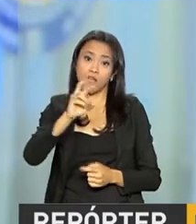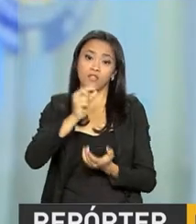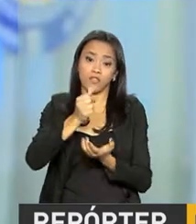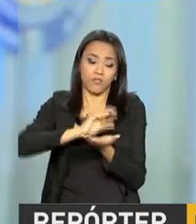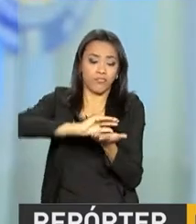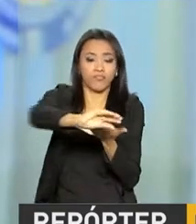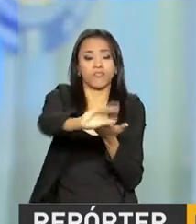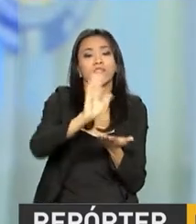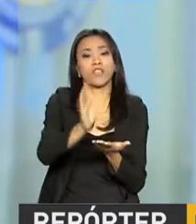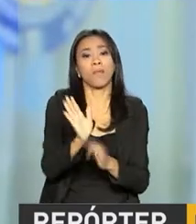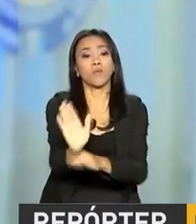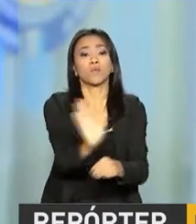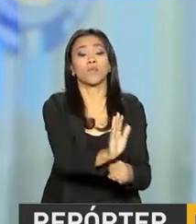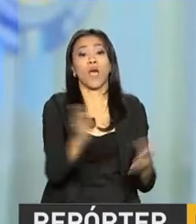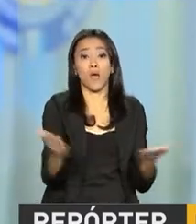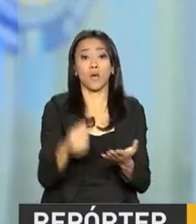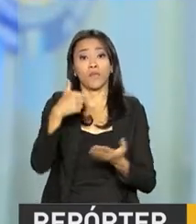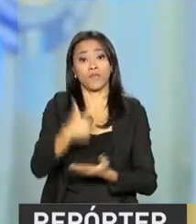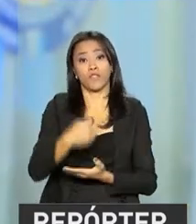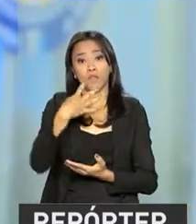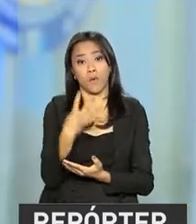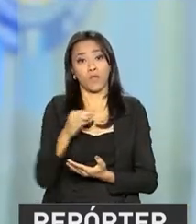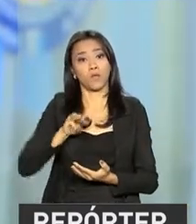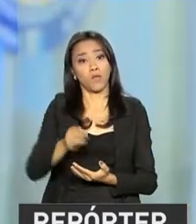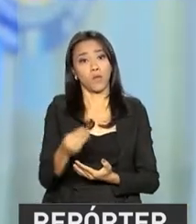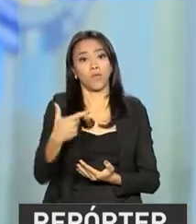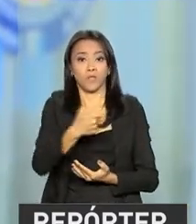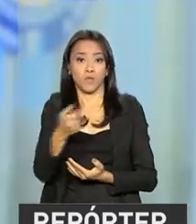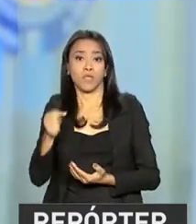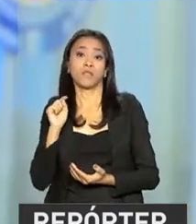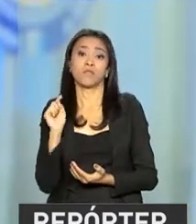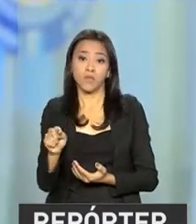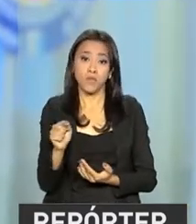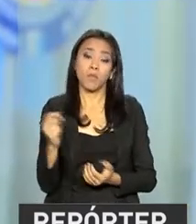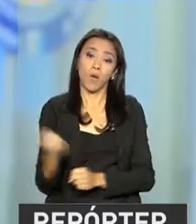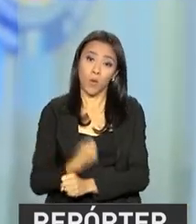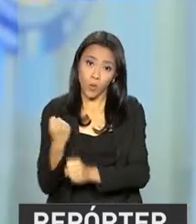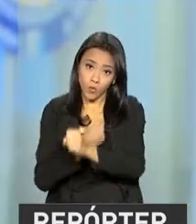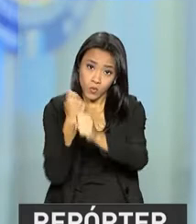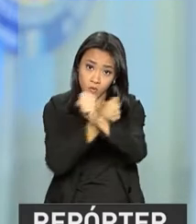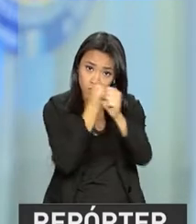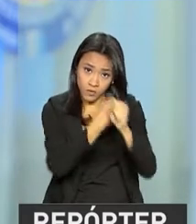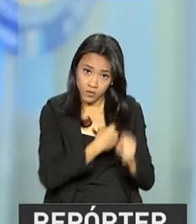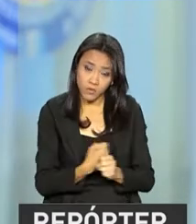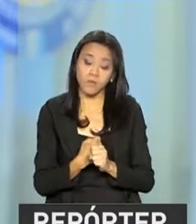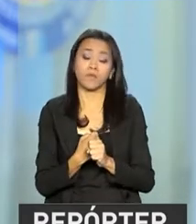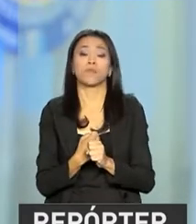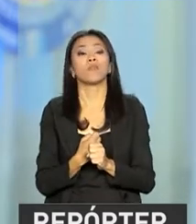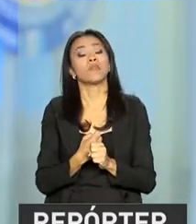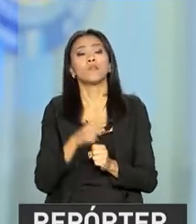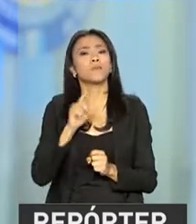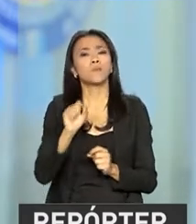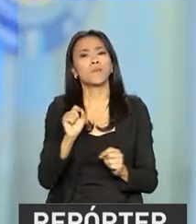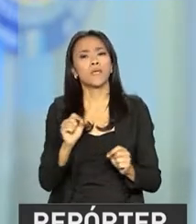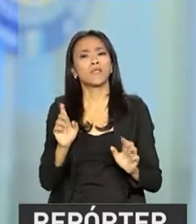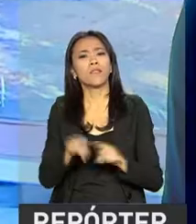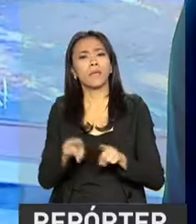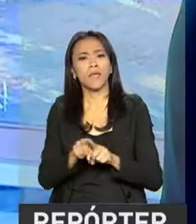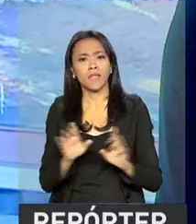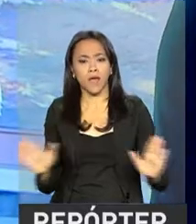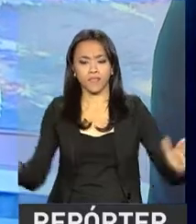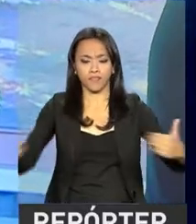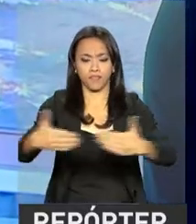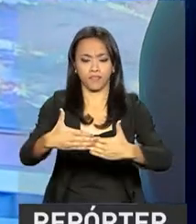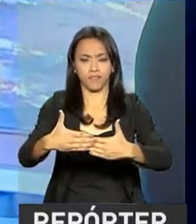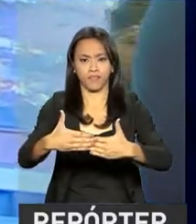agora estamos liberando 24 milhões e 200 mil para a reconstrução é trabalhar diretamente na contenção de encostas o